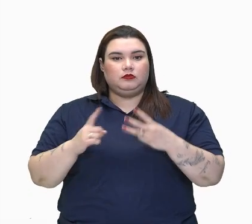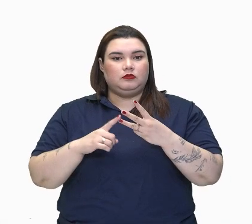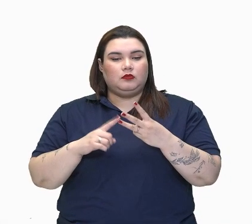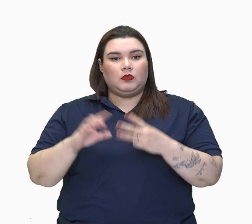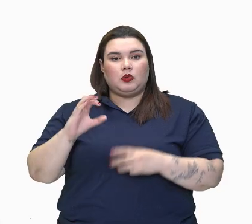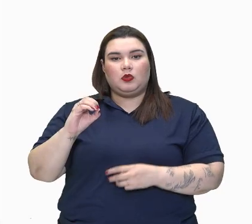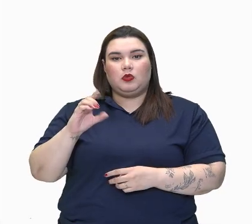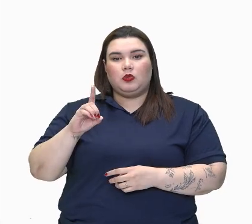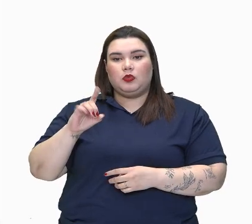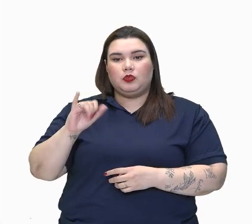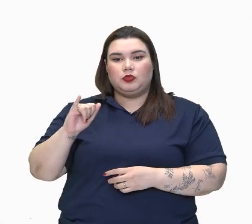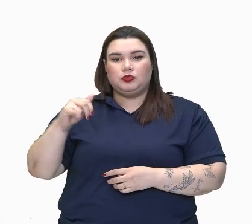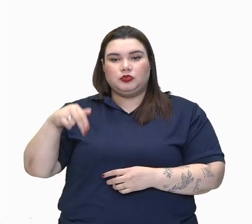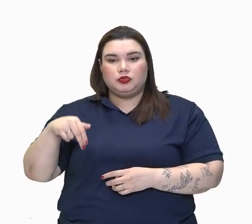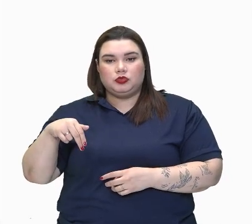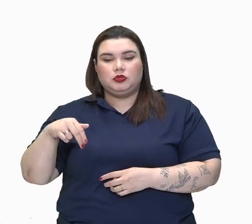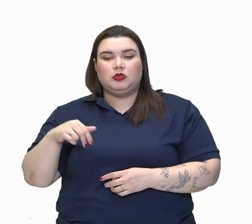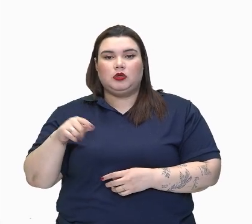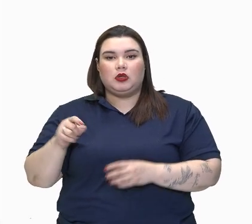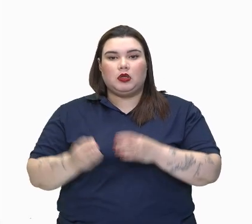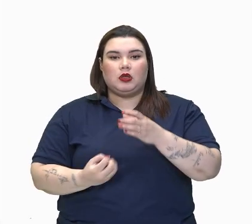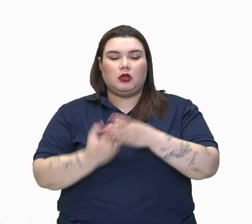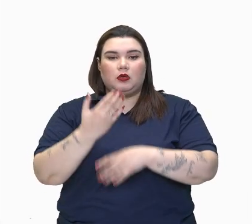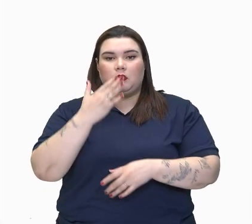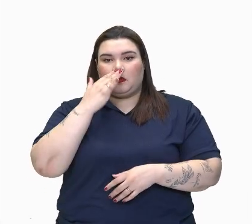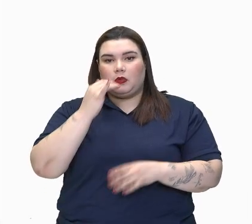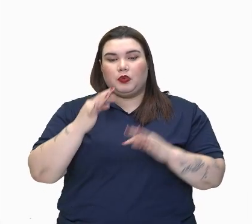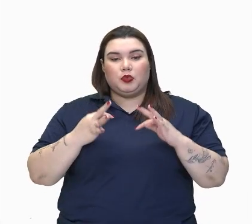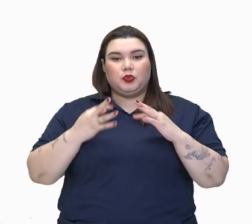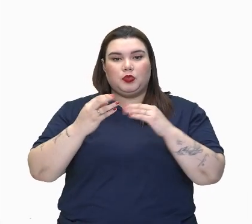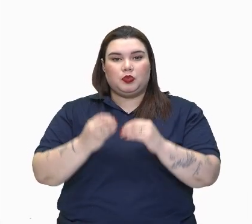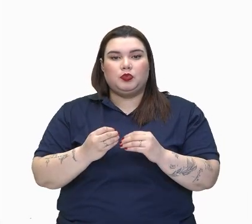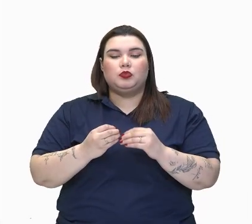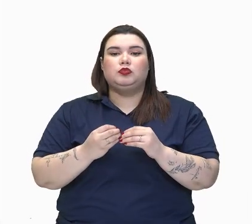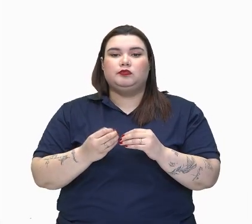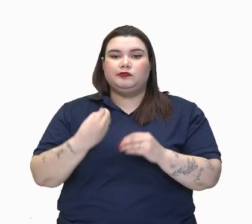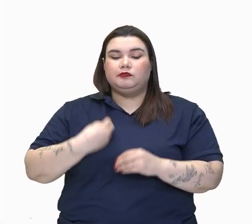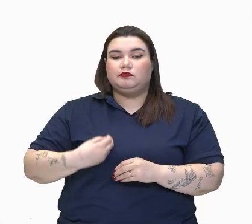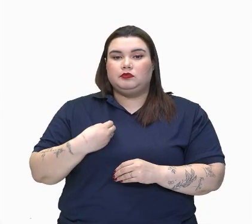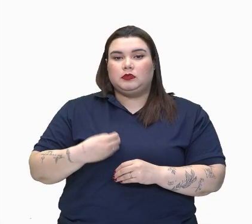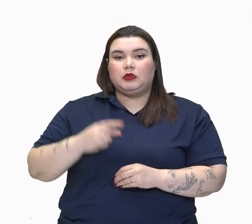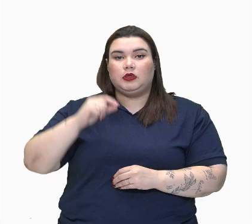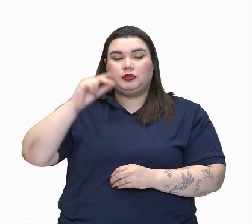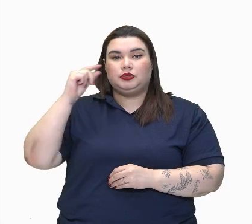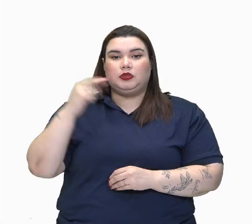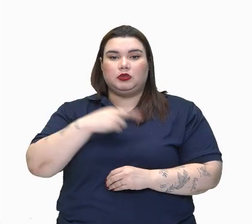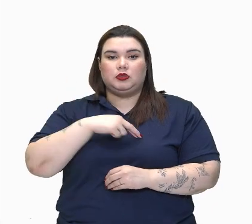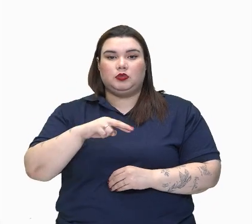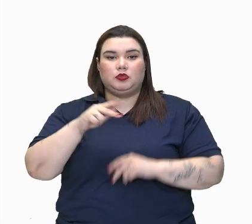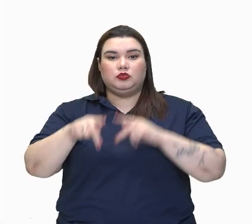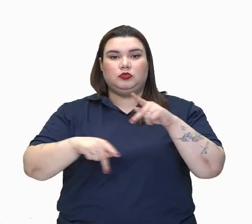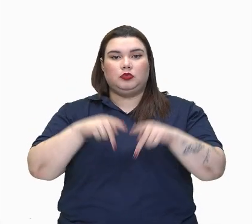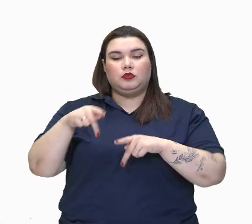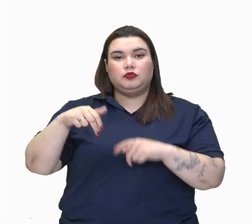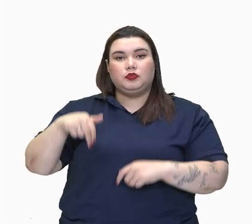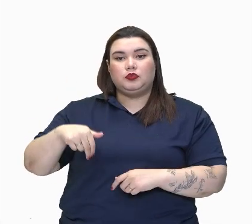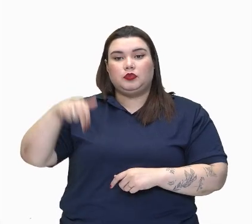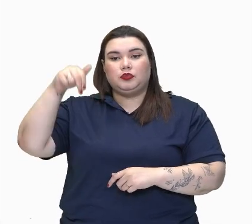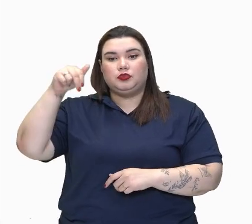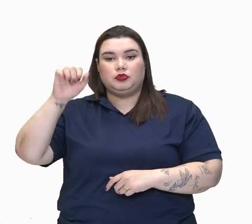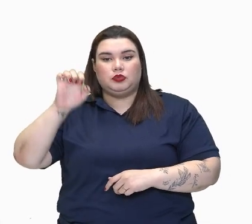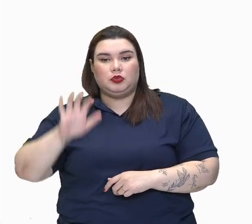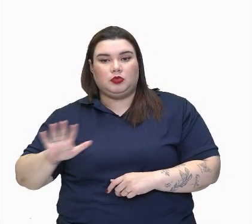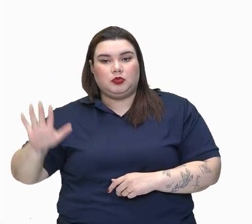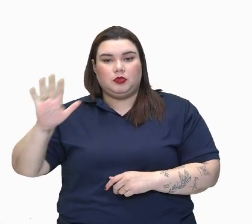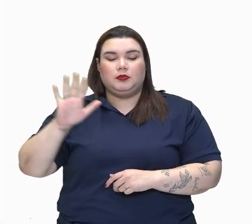Odin, criador e pai de tudo que existe na antiga religião dos povos do norte da Europa. Um dos